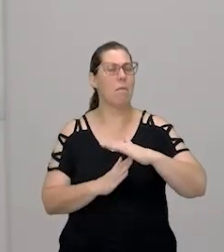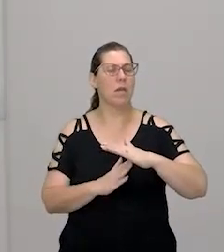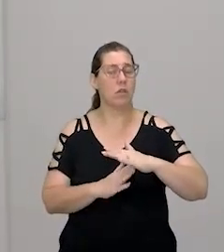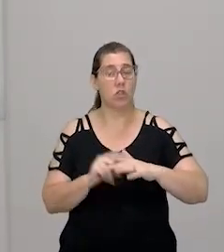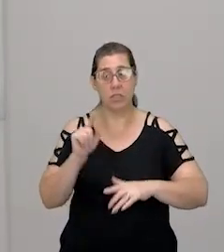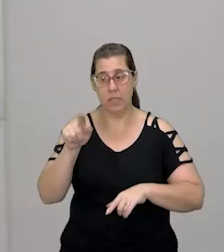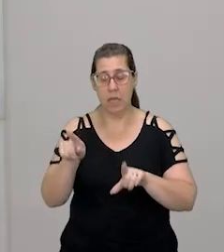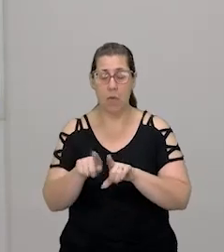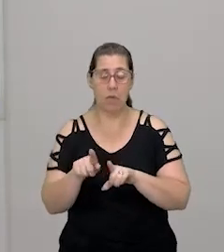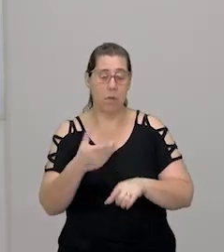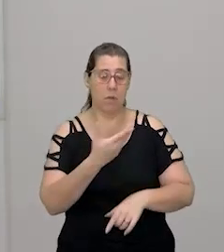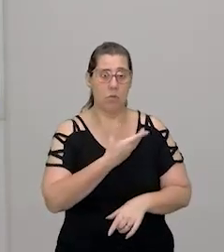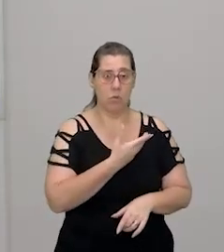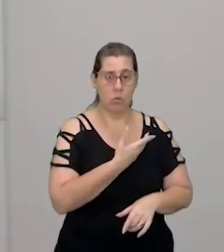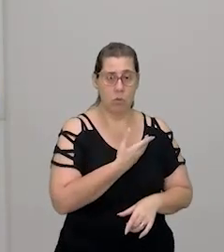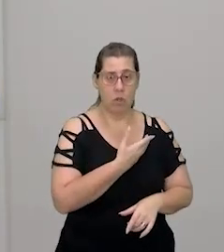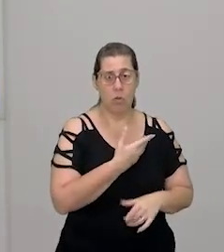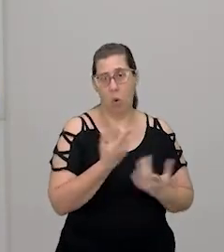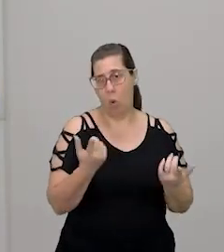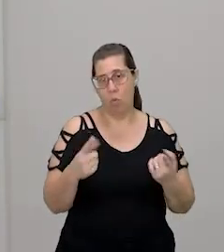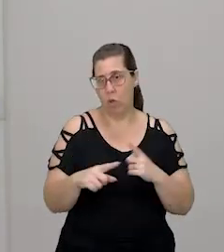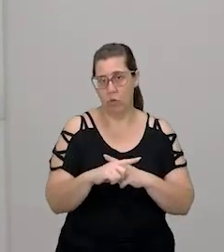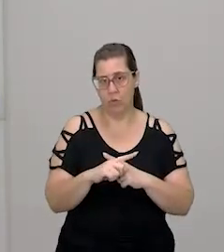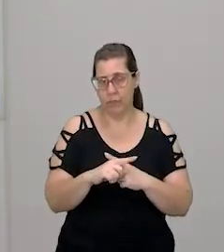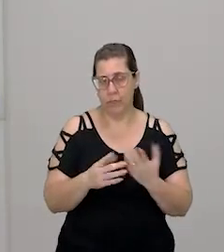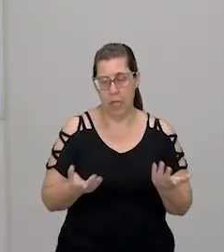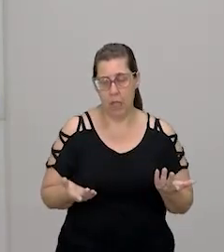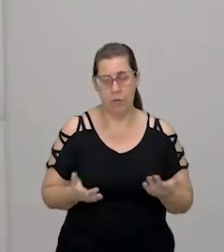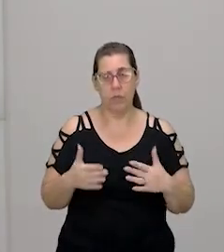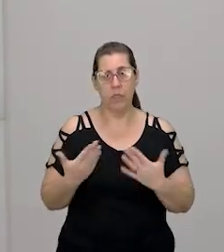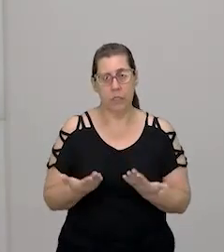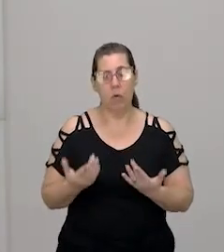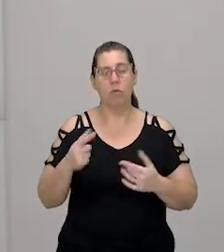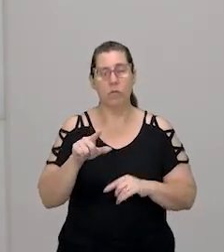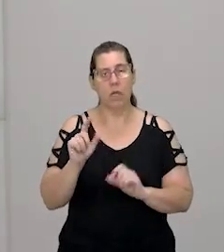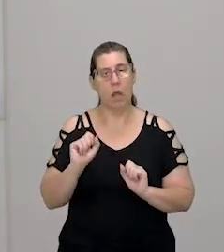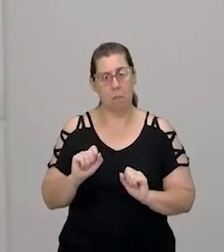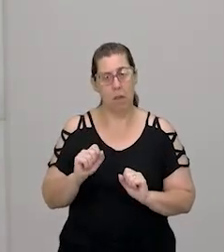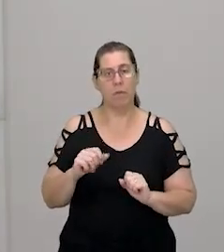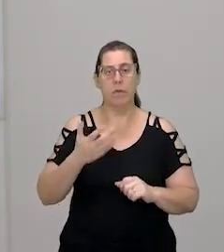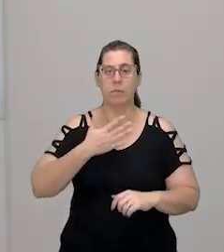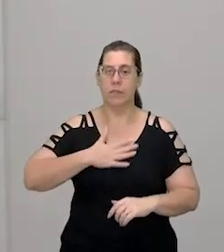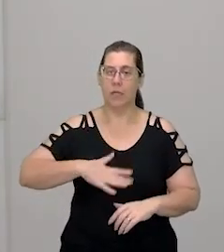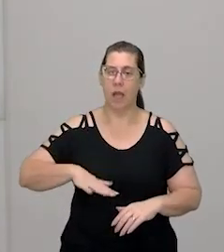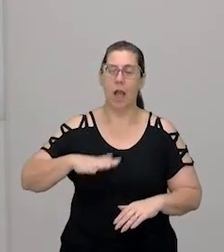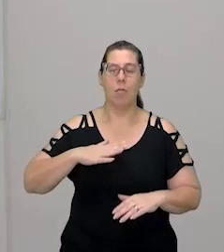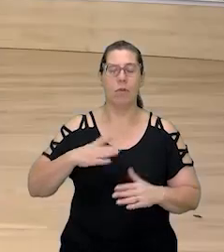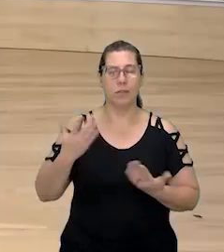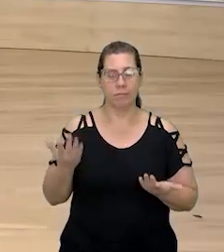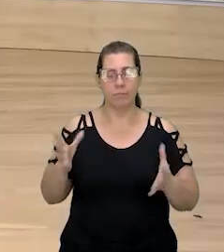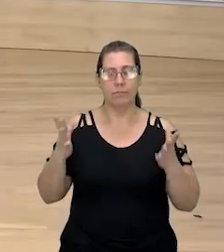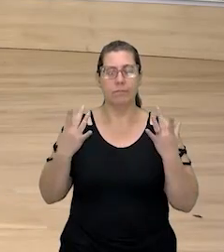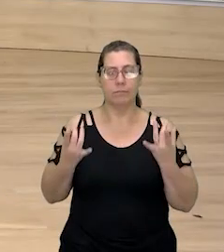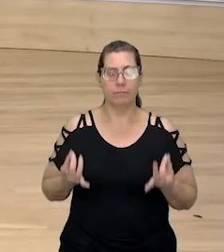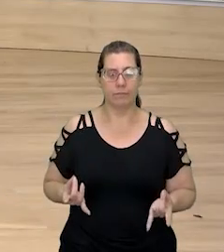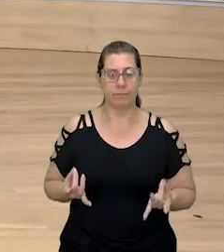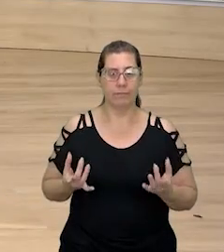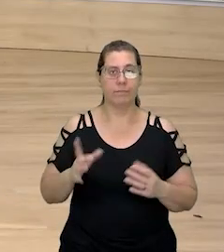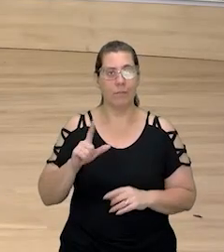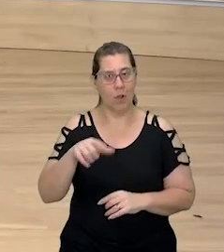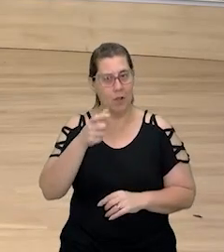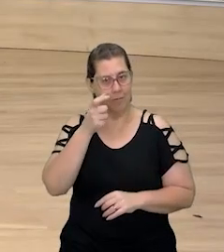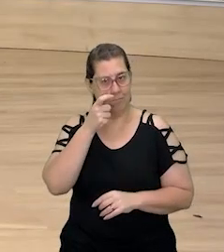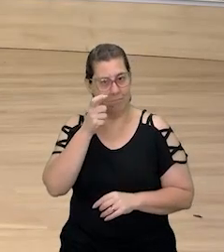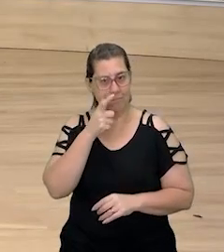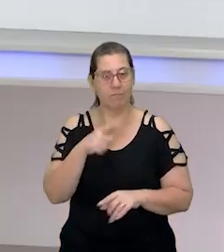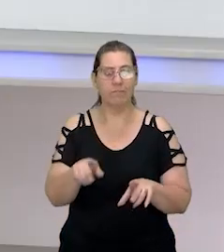seu companheiro, né, do seu adversário. Então você acaba sendo uma pessoa mais equilibrada. Olha só que interessante, a